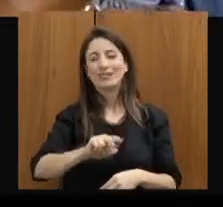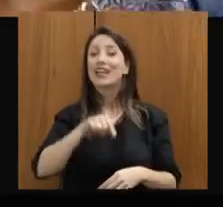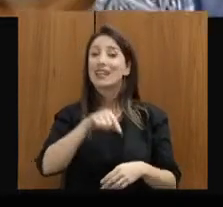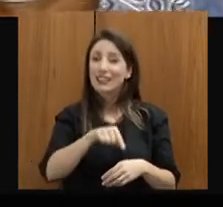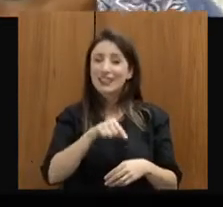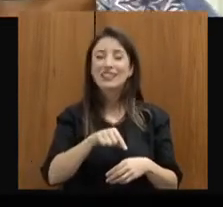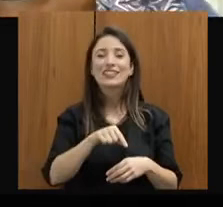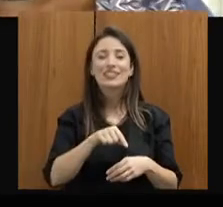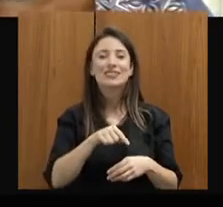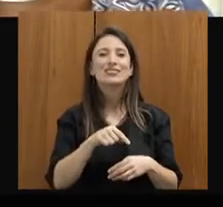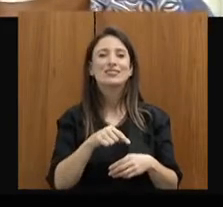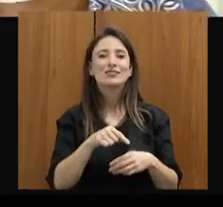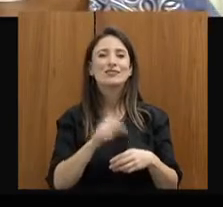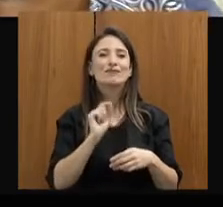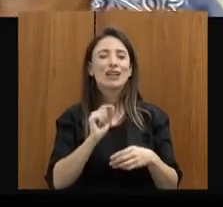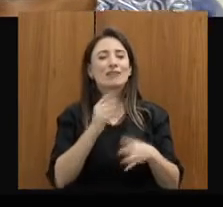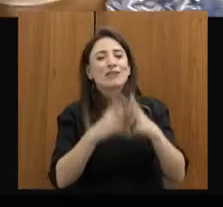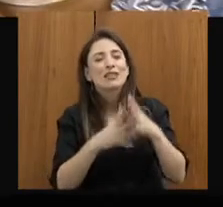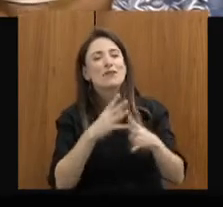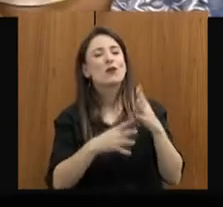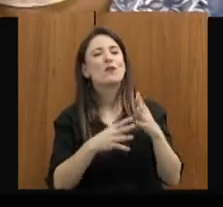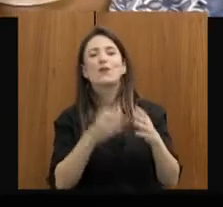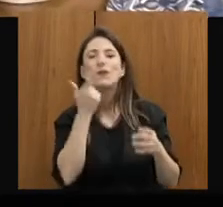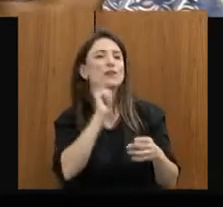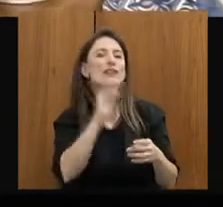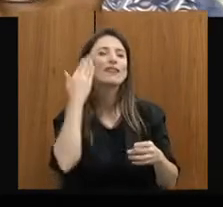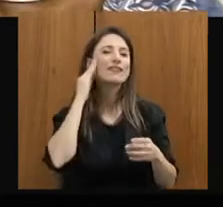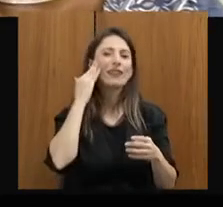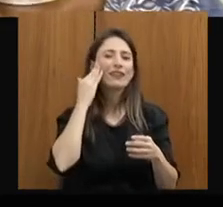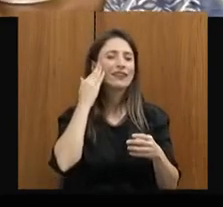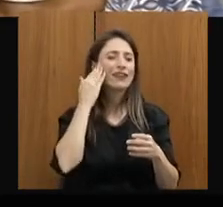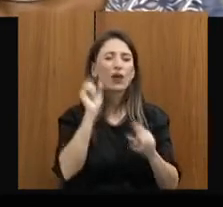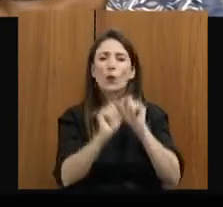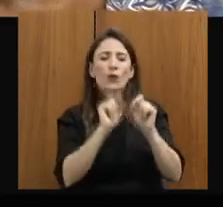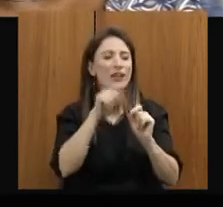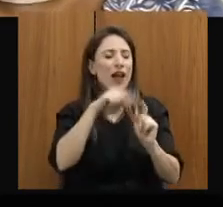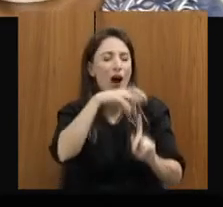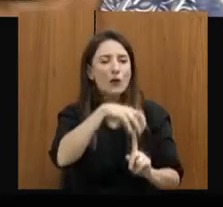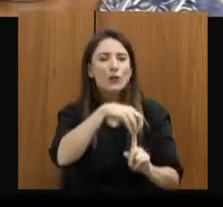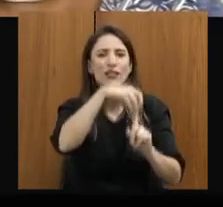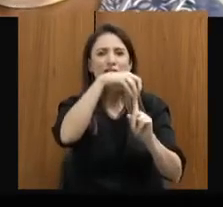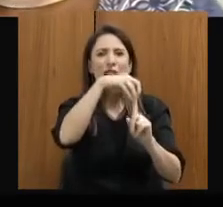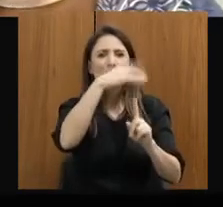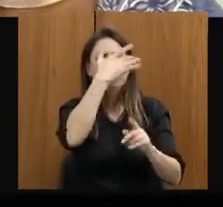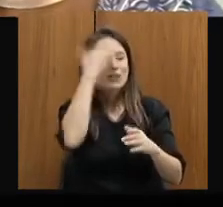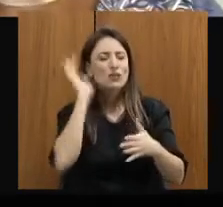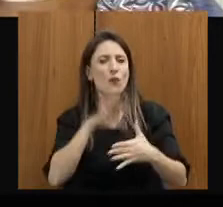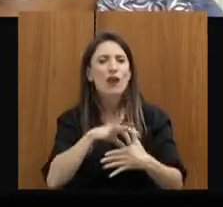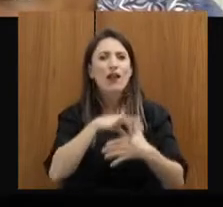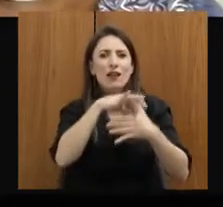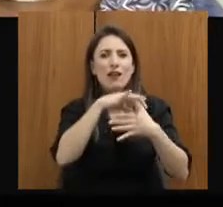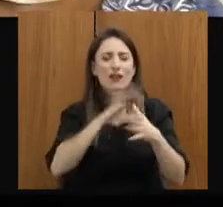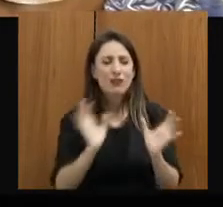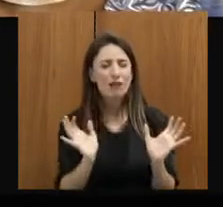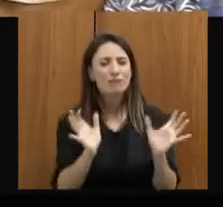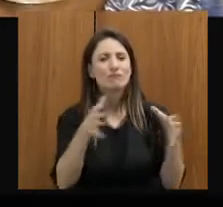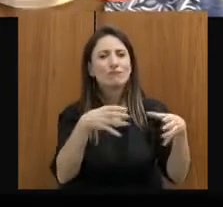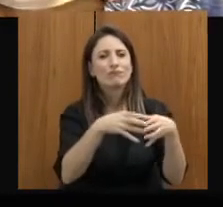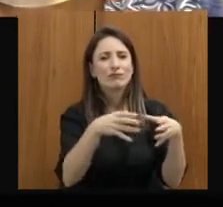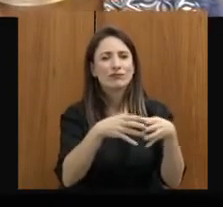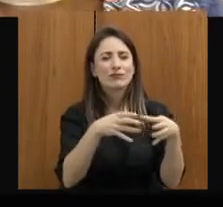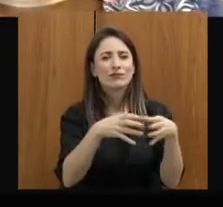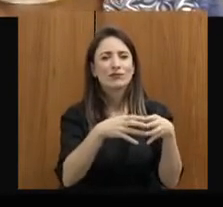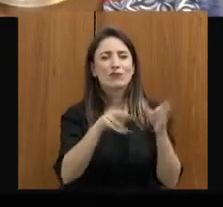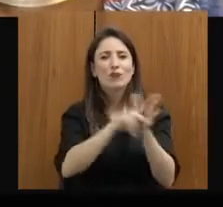a dimensão real do Cristão essas autoridades do que são essas liderança os seus territórios constituídos no